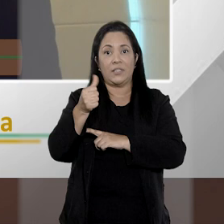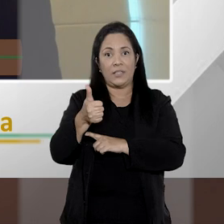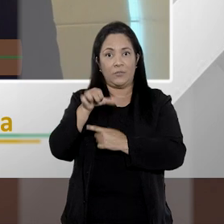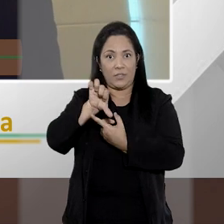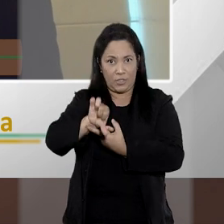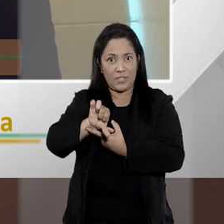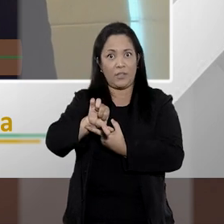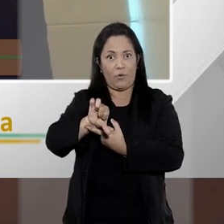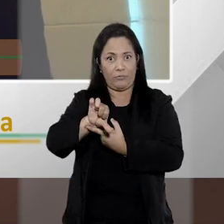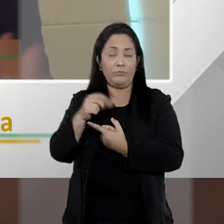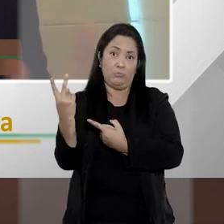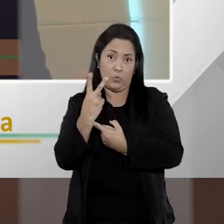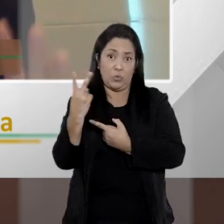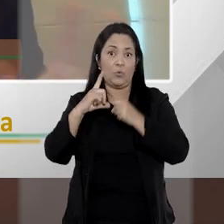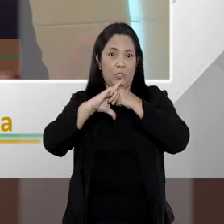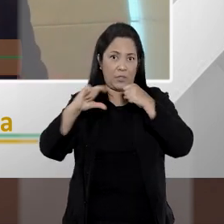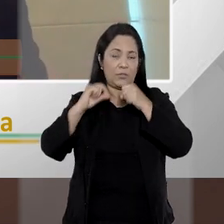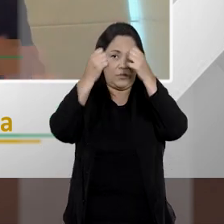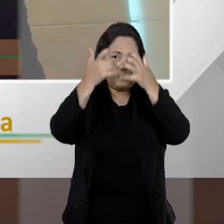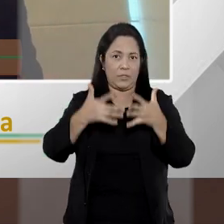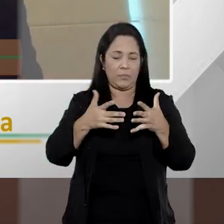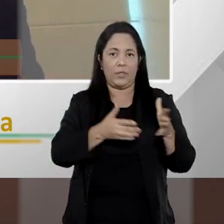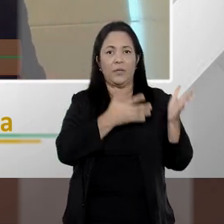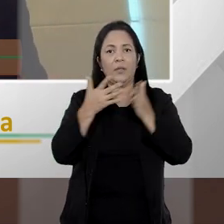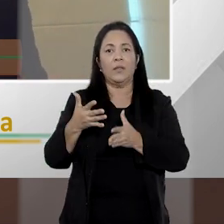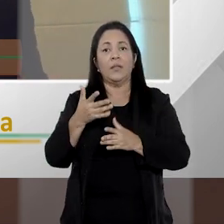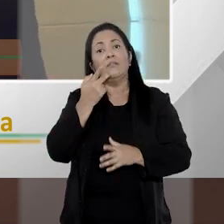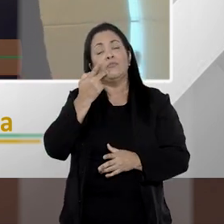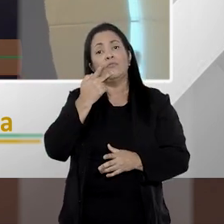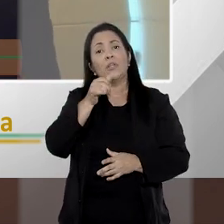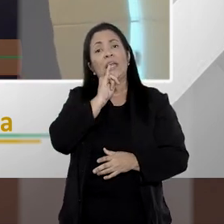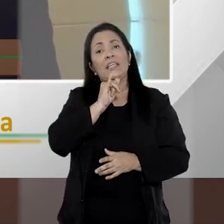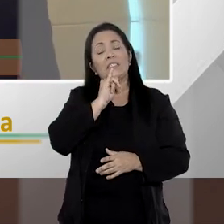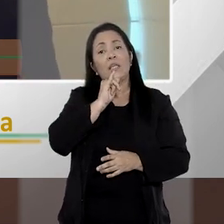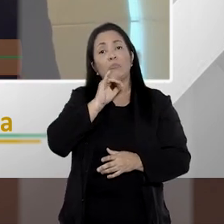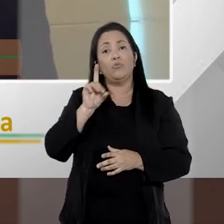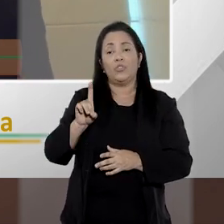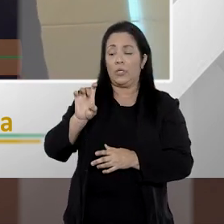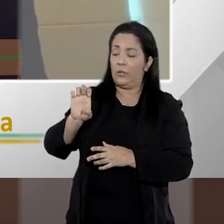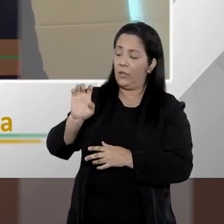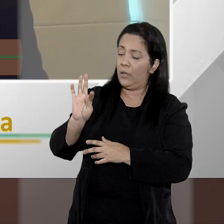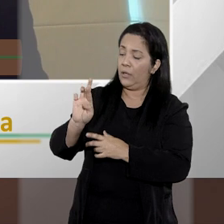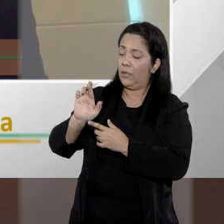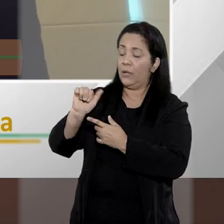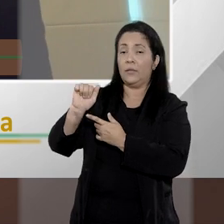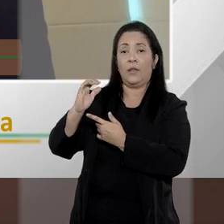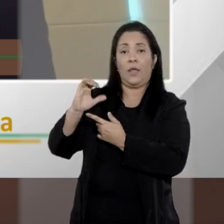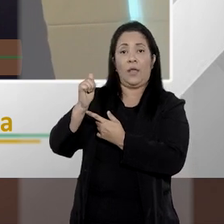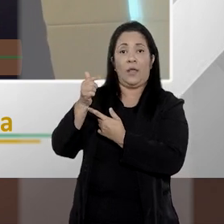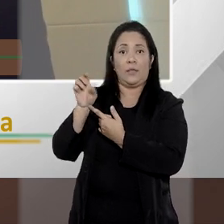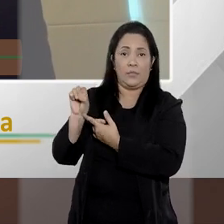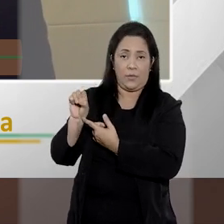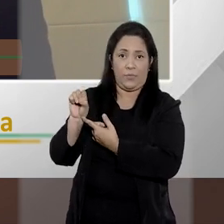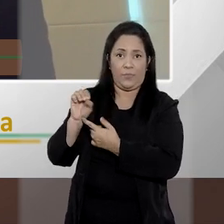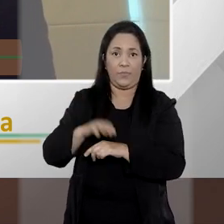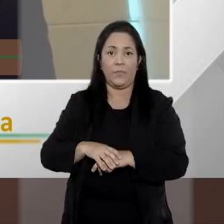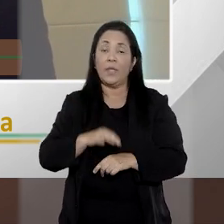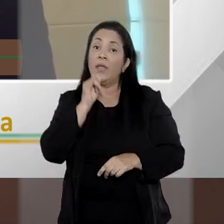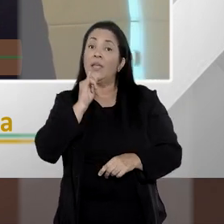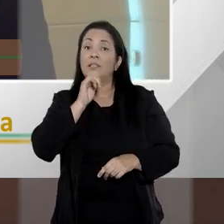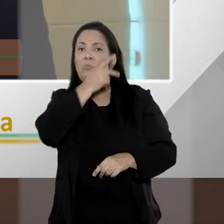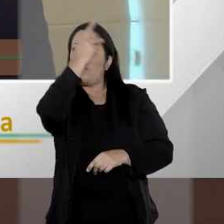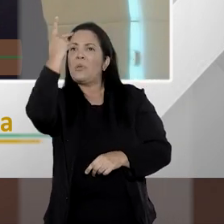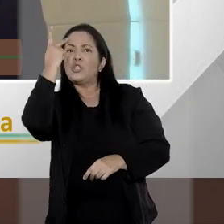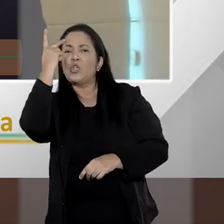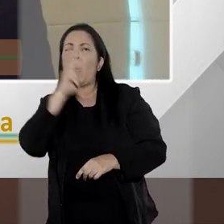bem, digamos, e aqui eu vou situar um exemplo para que a gente trabalhe bem essa ideia de detração. Digamos que em um determinado caso, um indivíduo